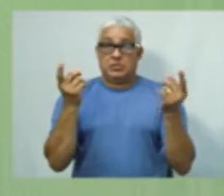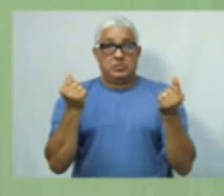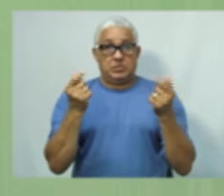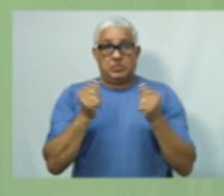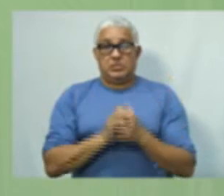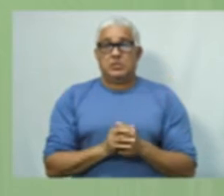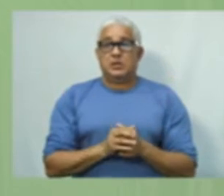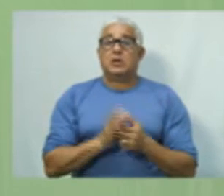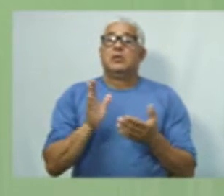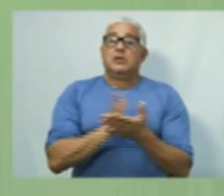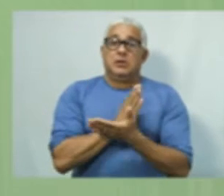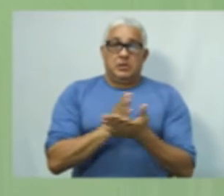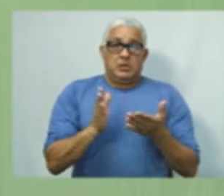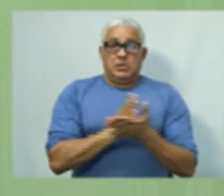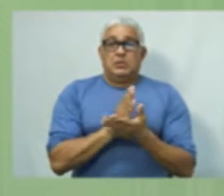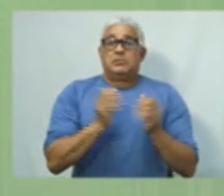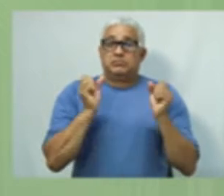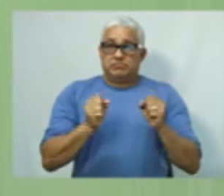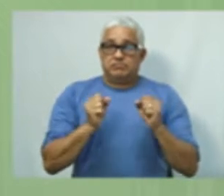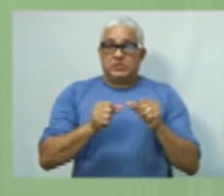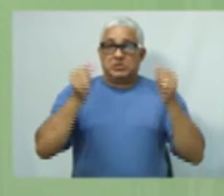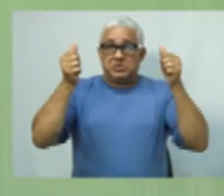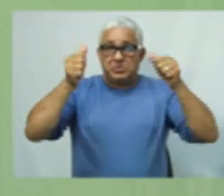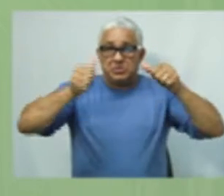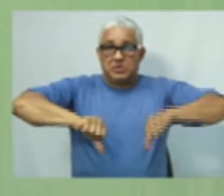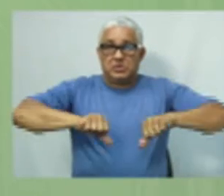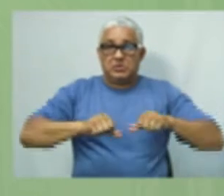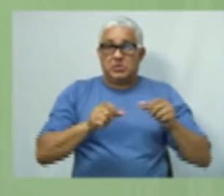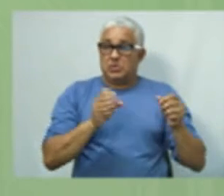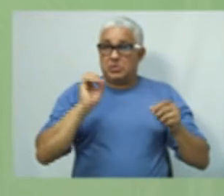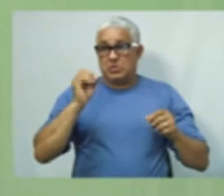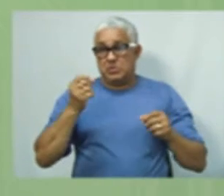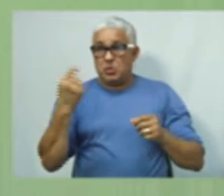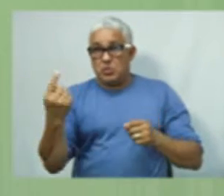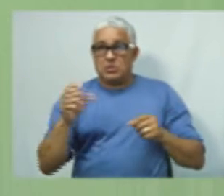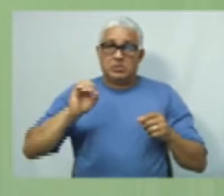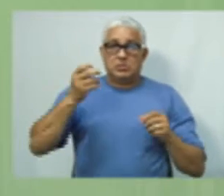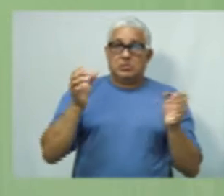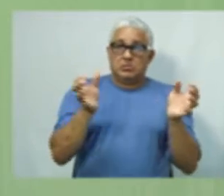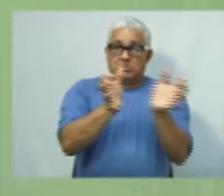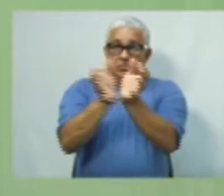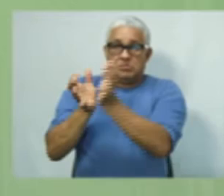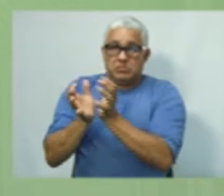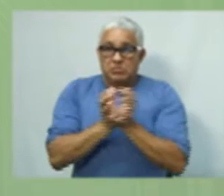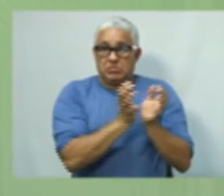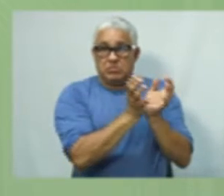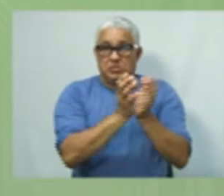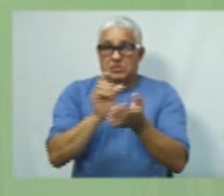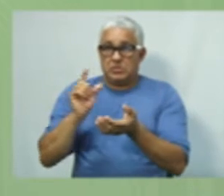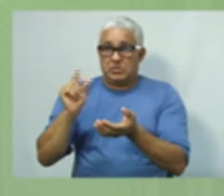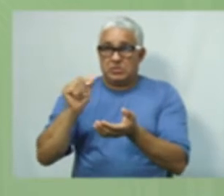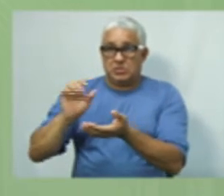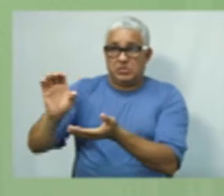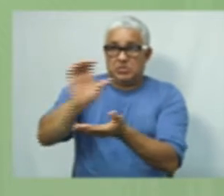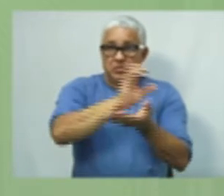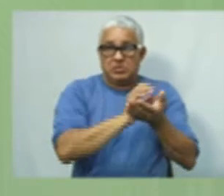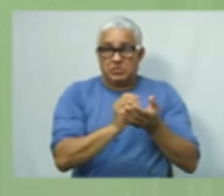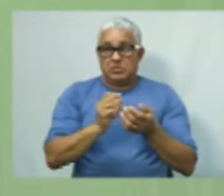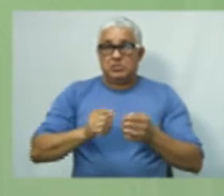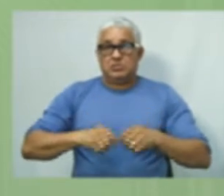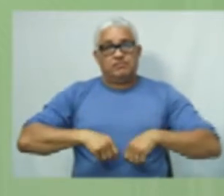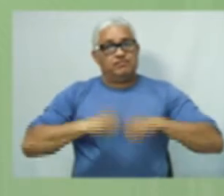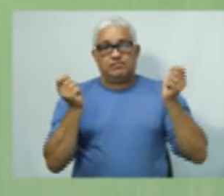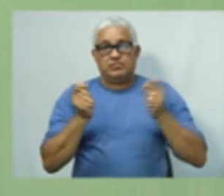Vários fatores podem contribuir isoladamente ou em conjunto para que o volume de capital de giro seja insuficiente para